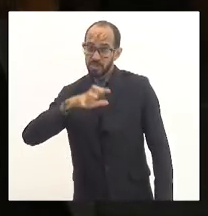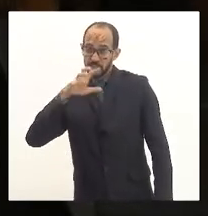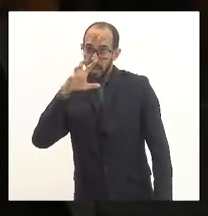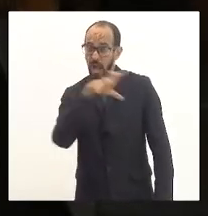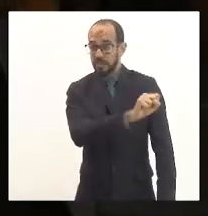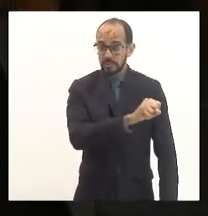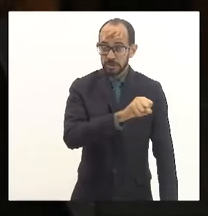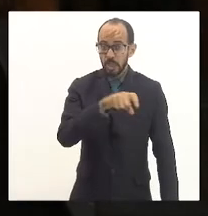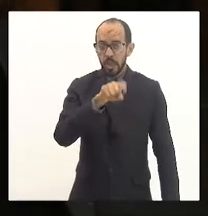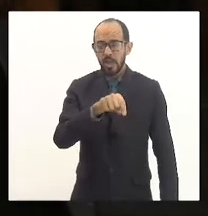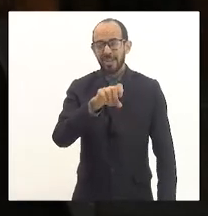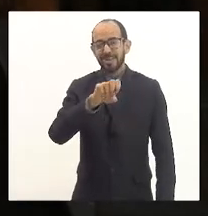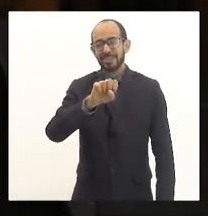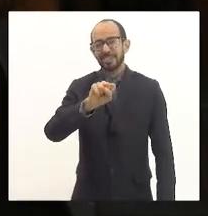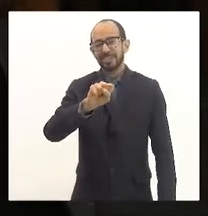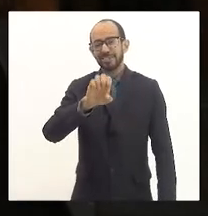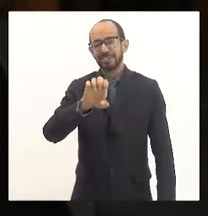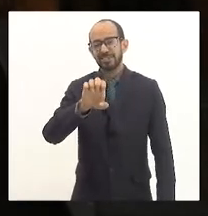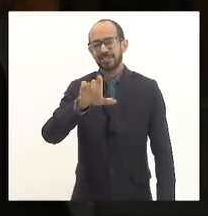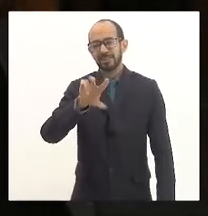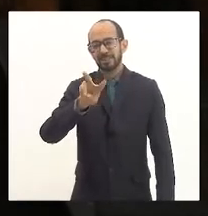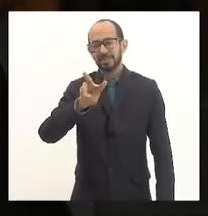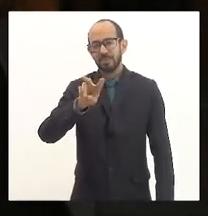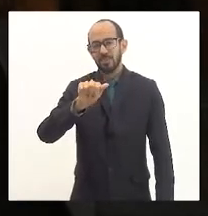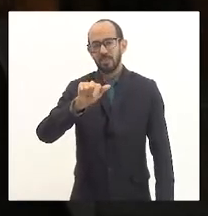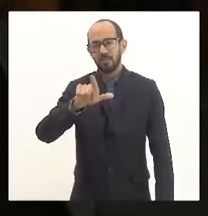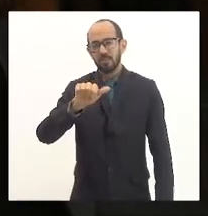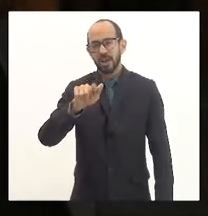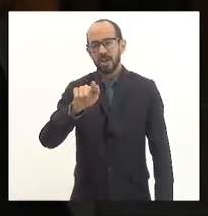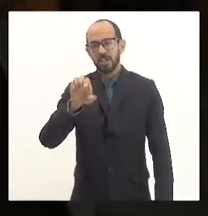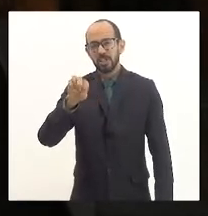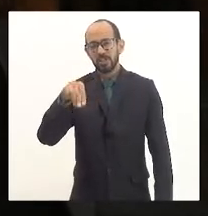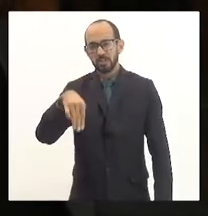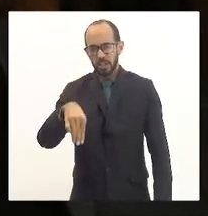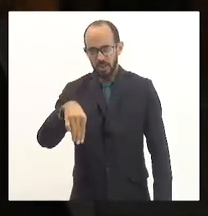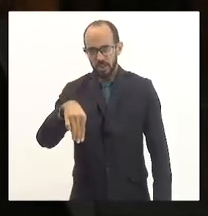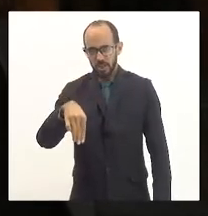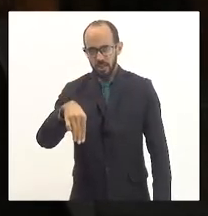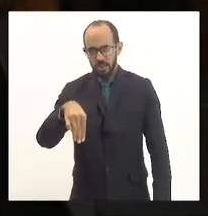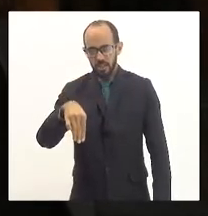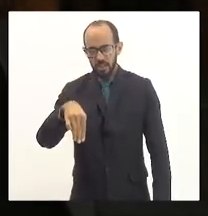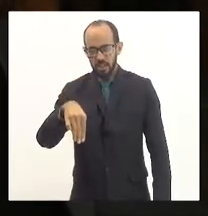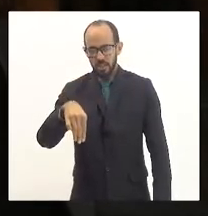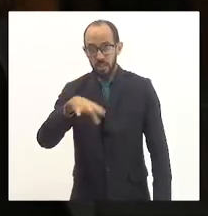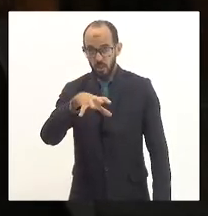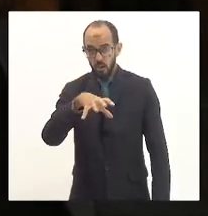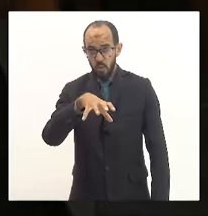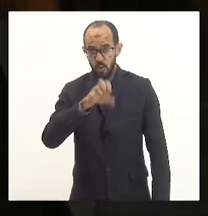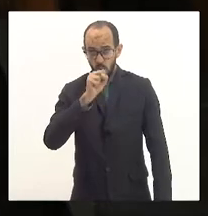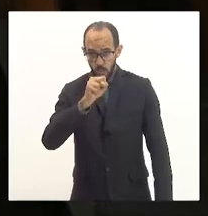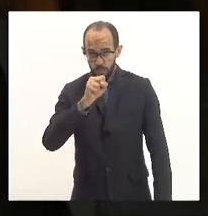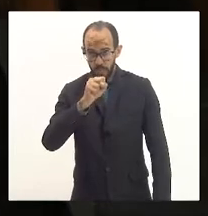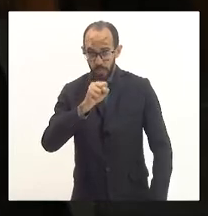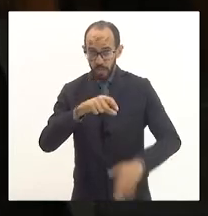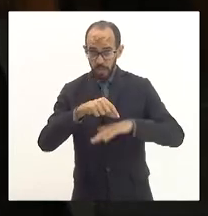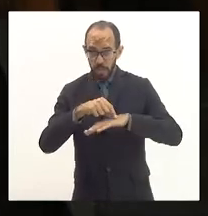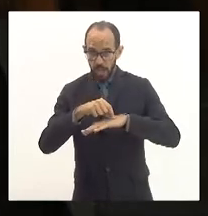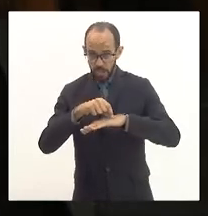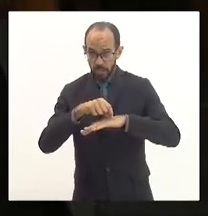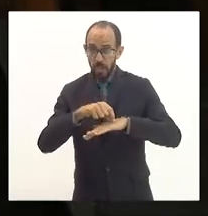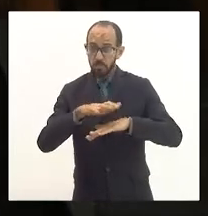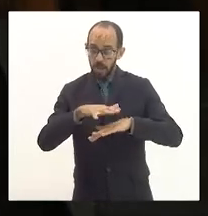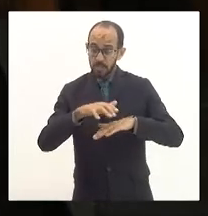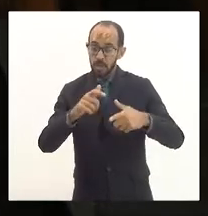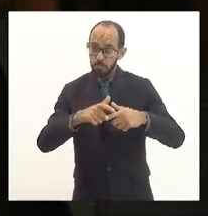G1 é mas eu diria que os animais ditos selvagens carnívoros na sua imensa